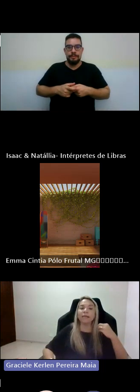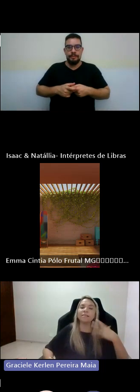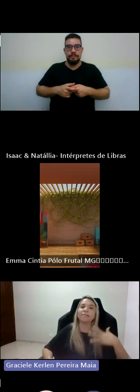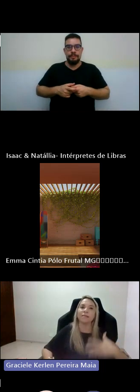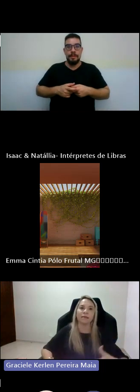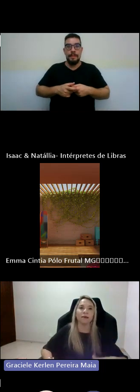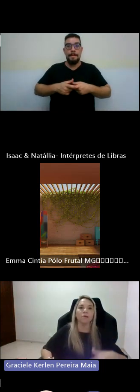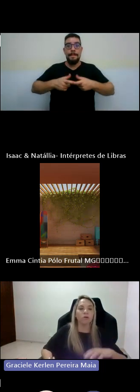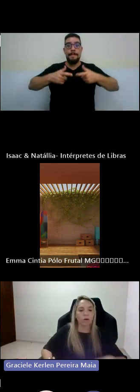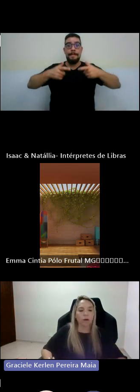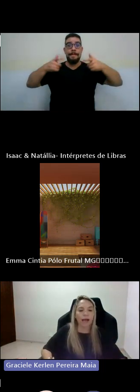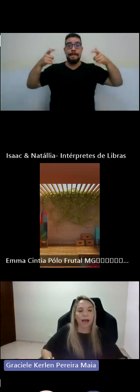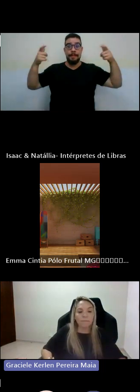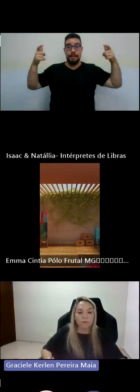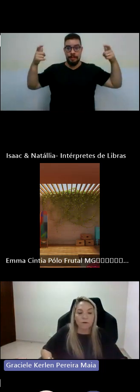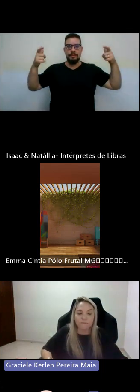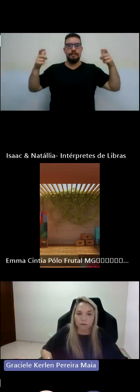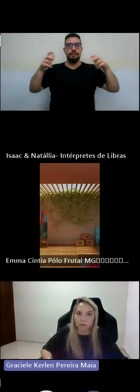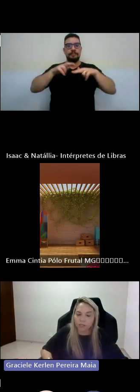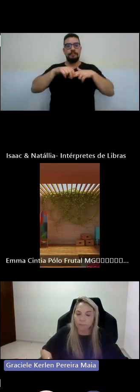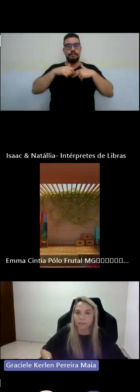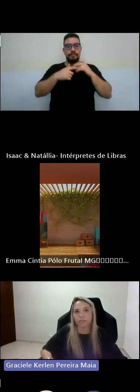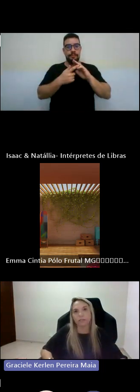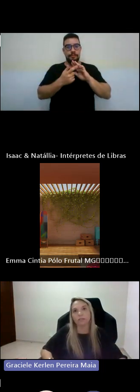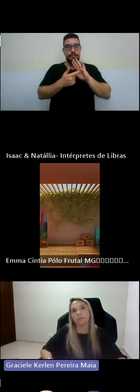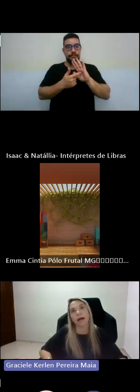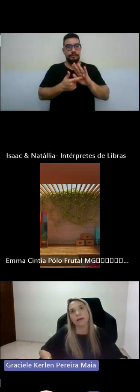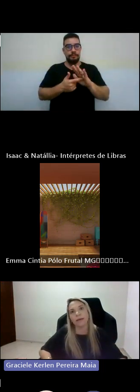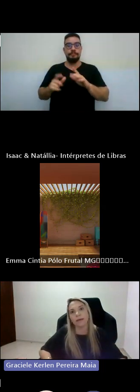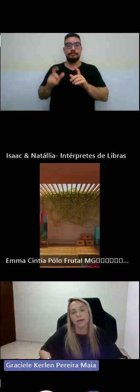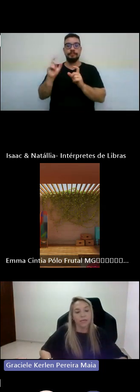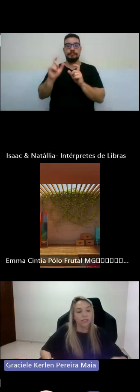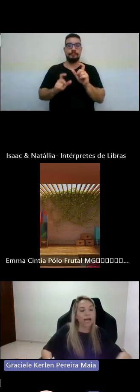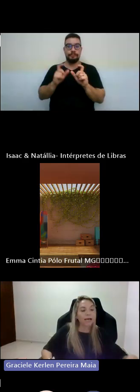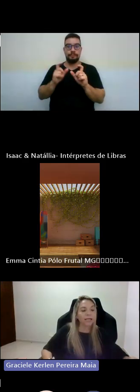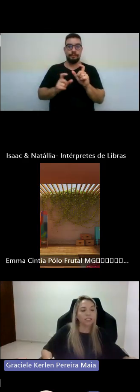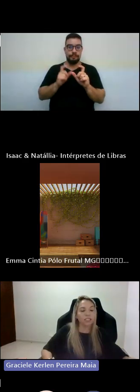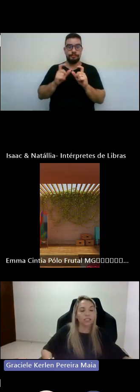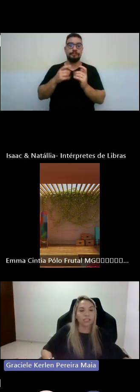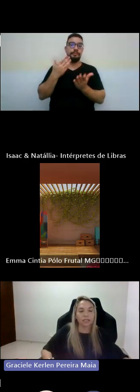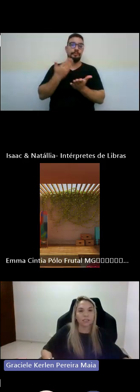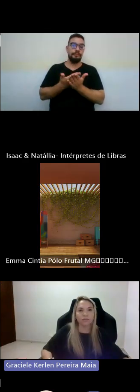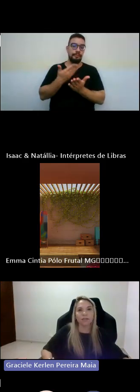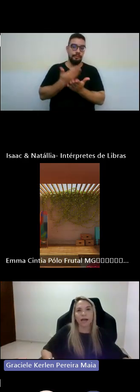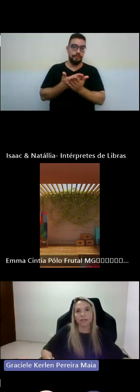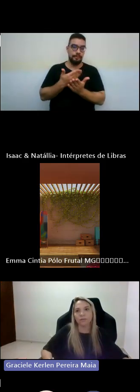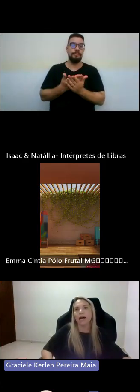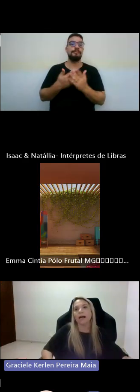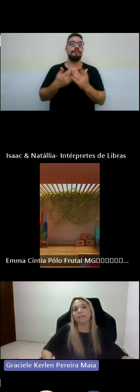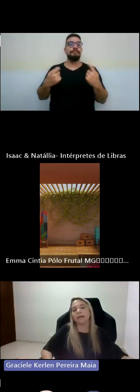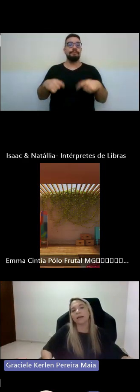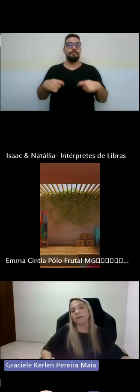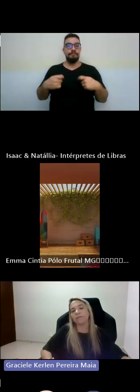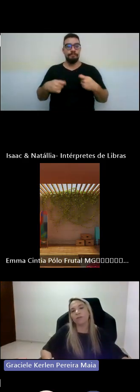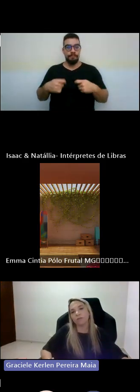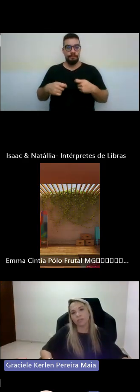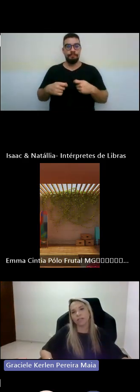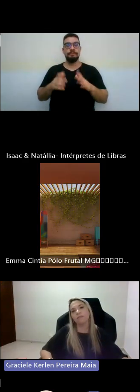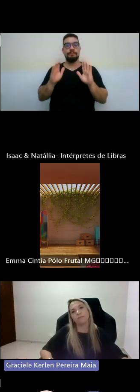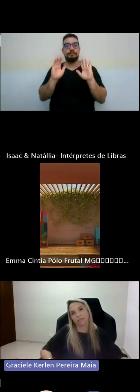eu precisei colocar a morfologia para a gente estudar aqui, já que a gente tinha estudado